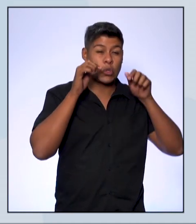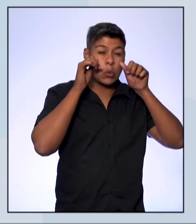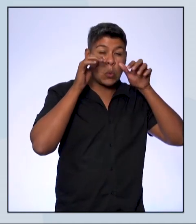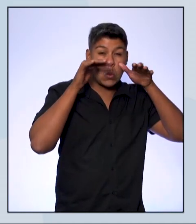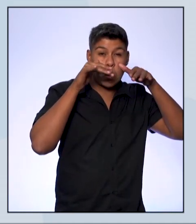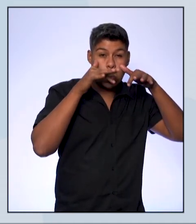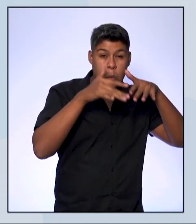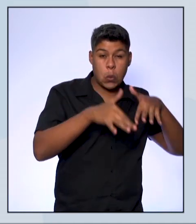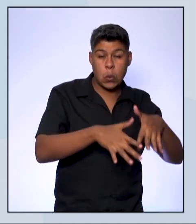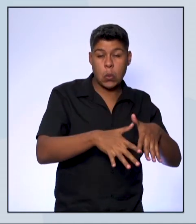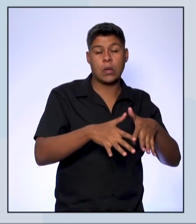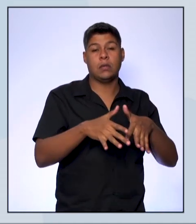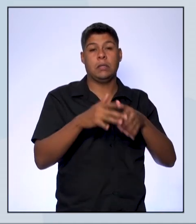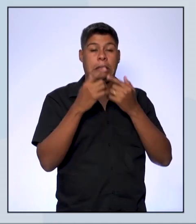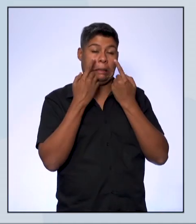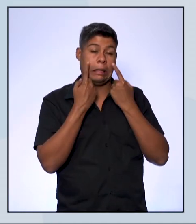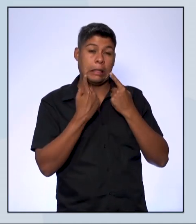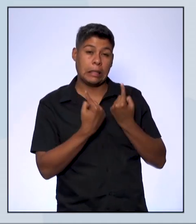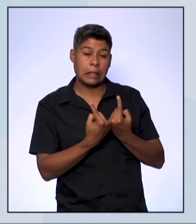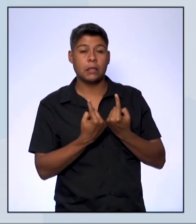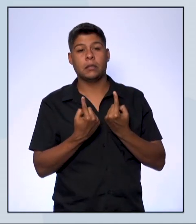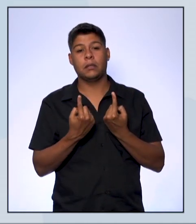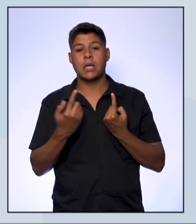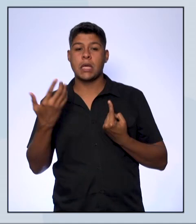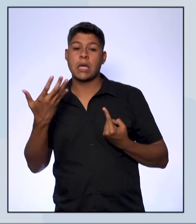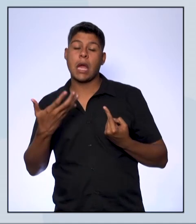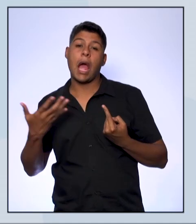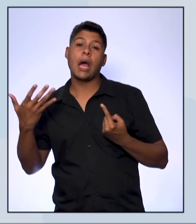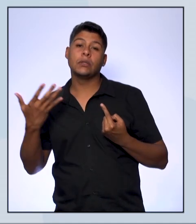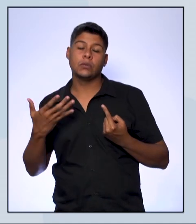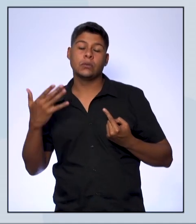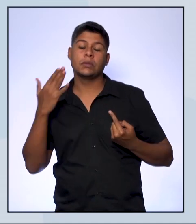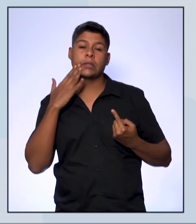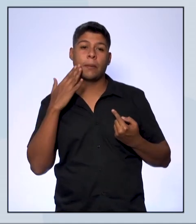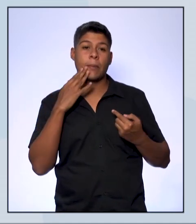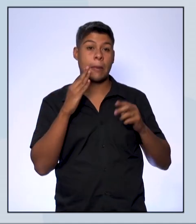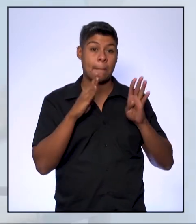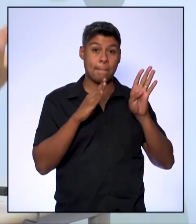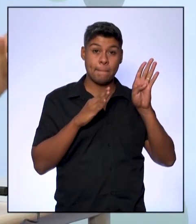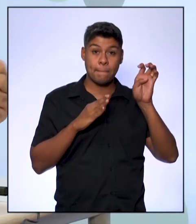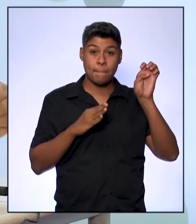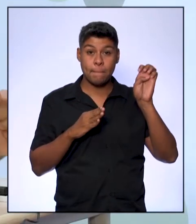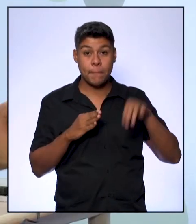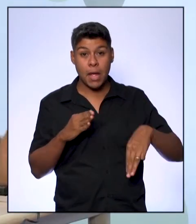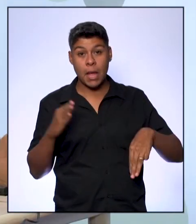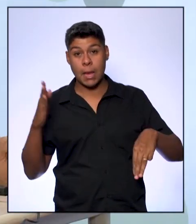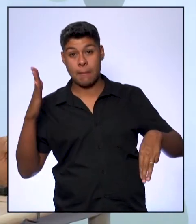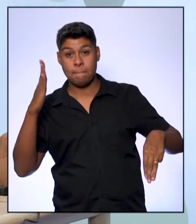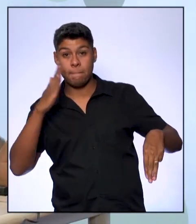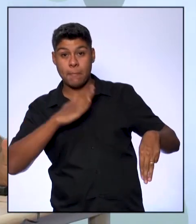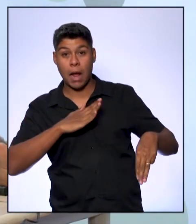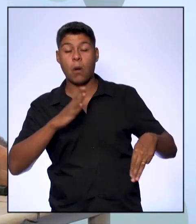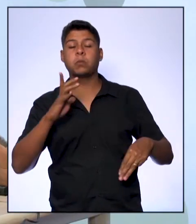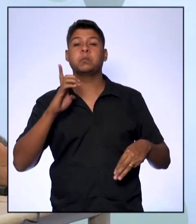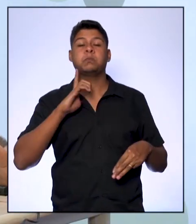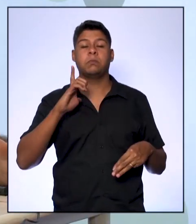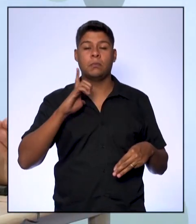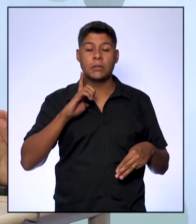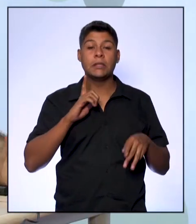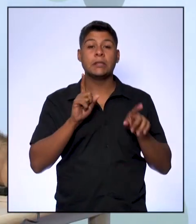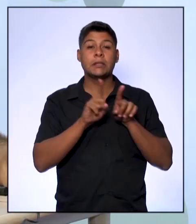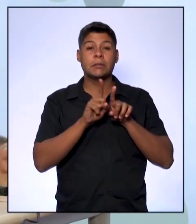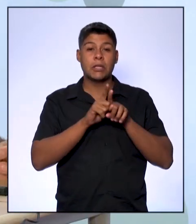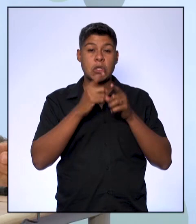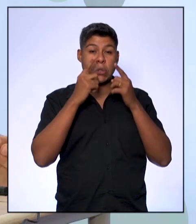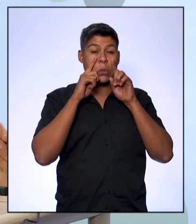e mal é um dilema eterno desde que o homem existe né esse confronto e também no